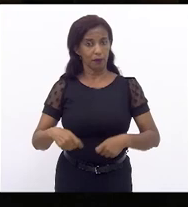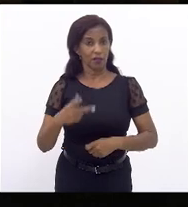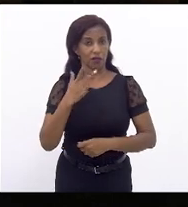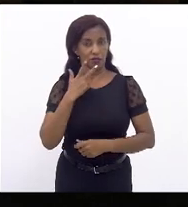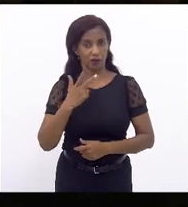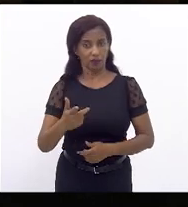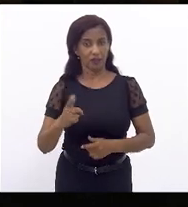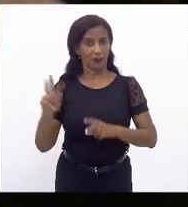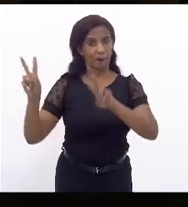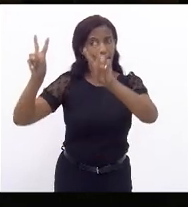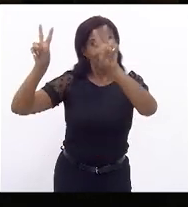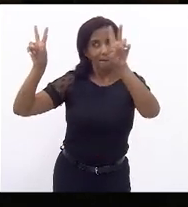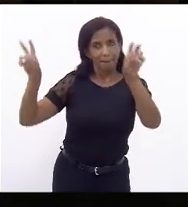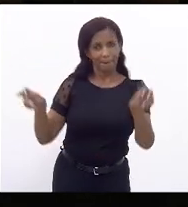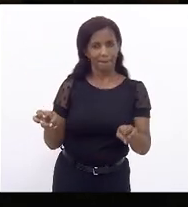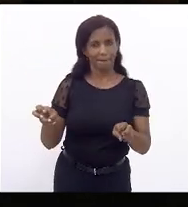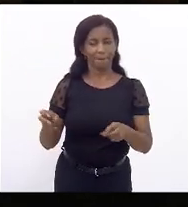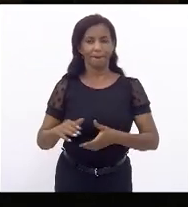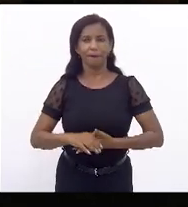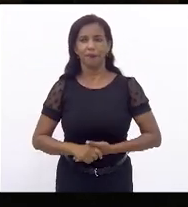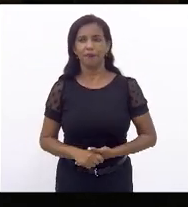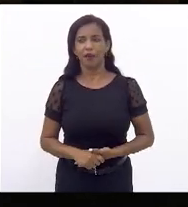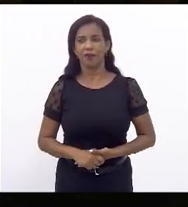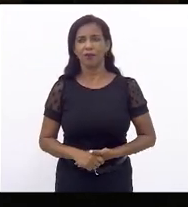abrir um parêntese, Jairo.